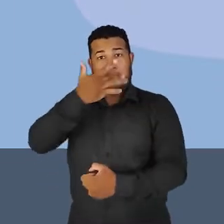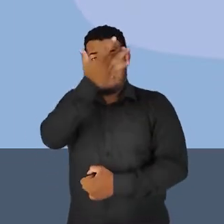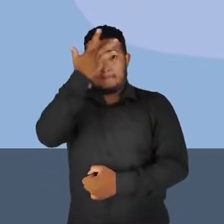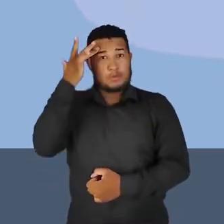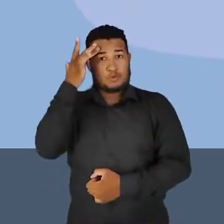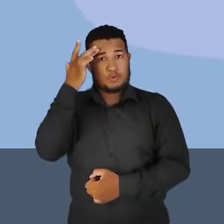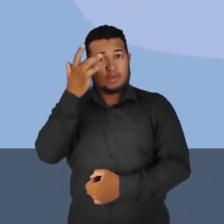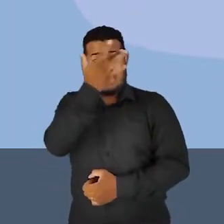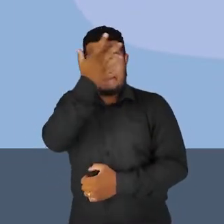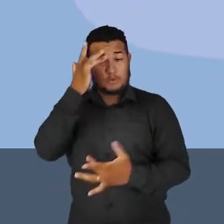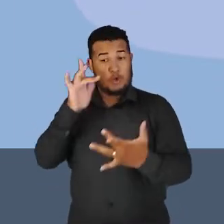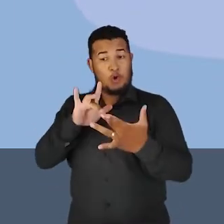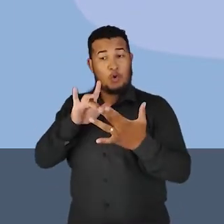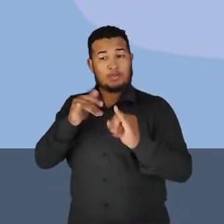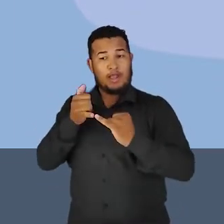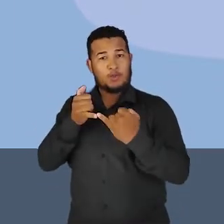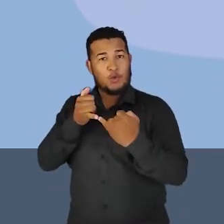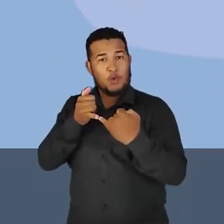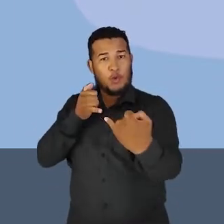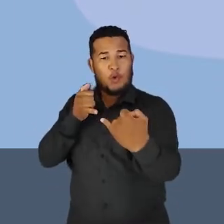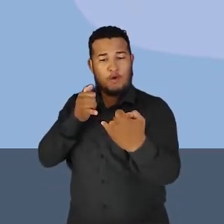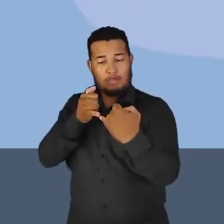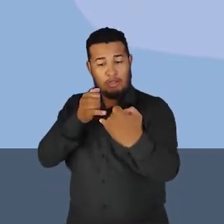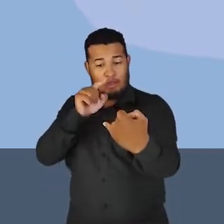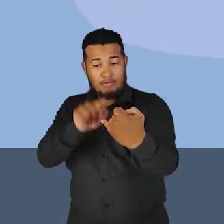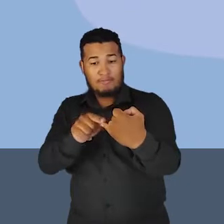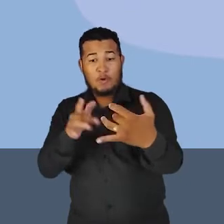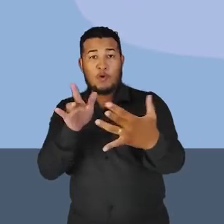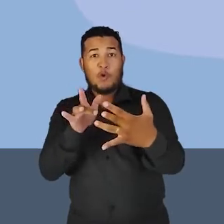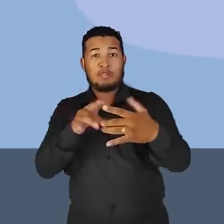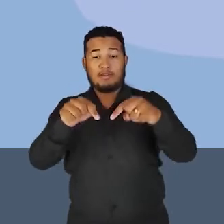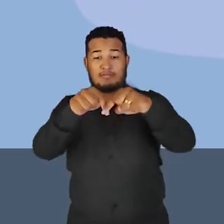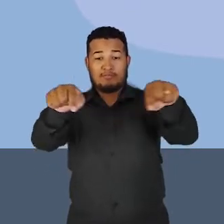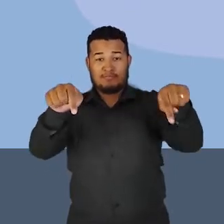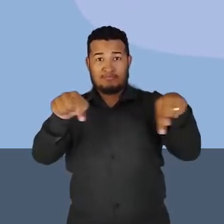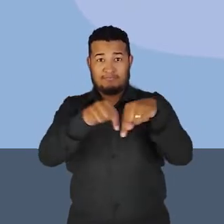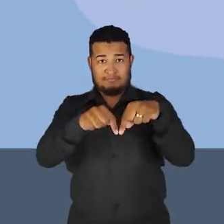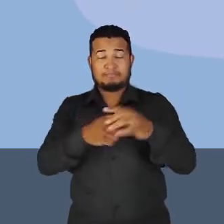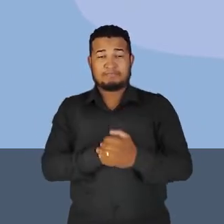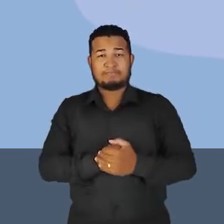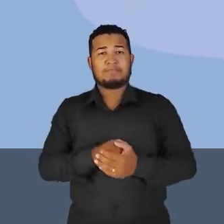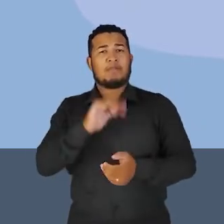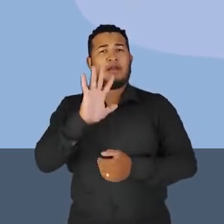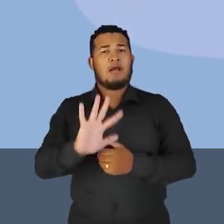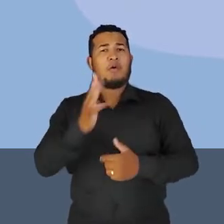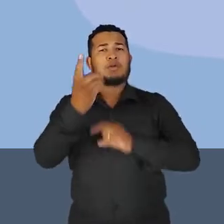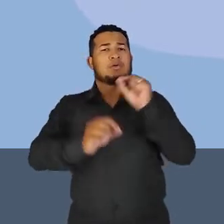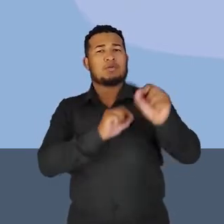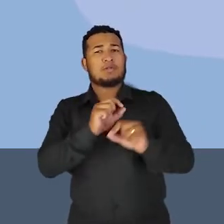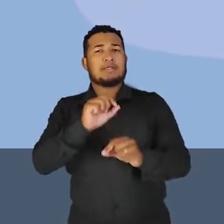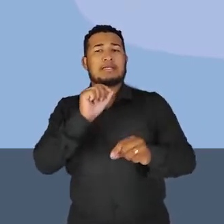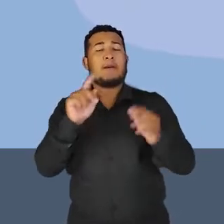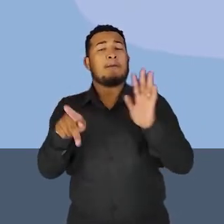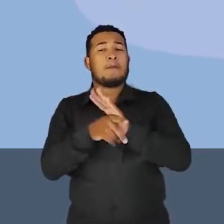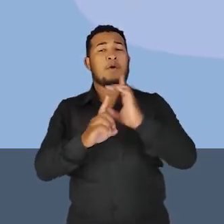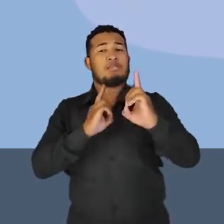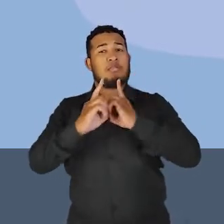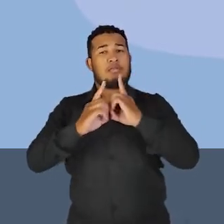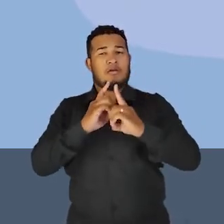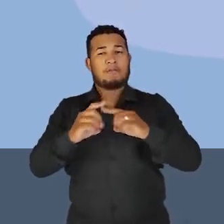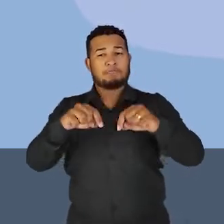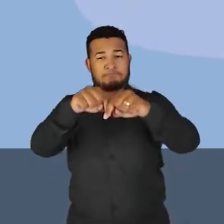com a corda e a corda vai interagir com uma caixa. O que aconteceria com o estado dinâmico da